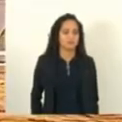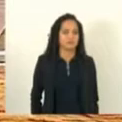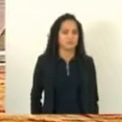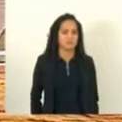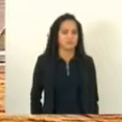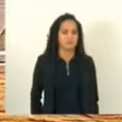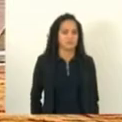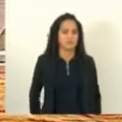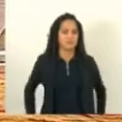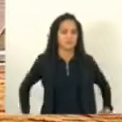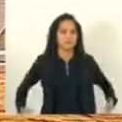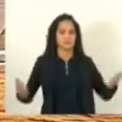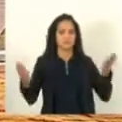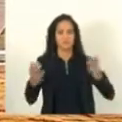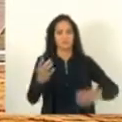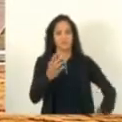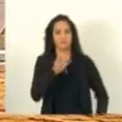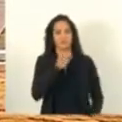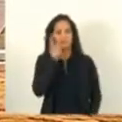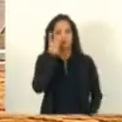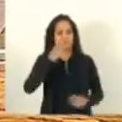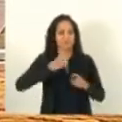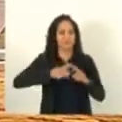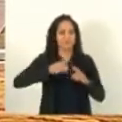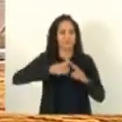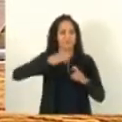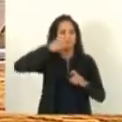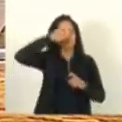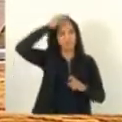Com a palavra, o deputado doutor Hércules.